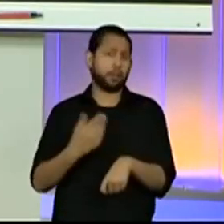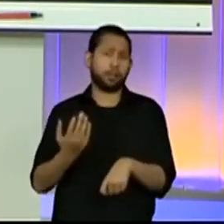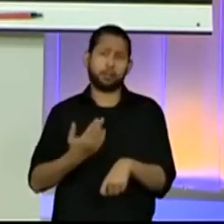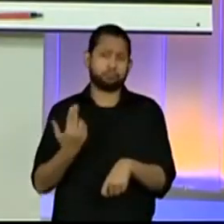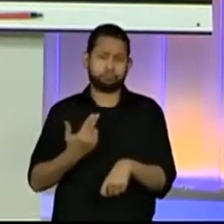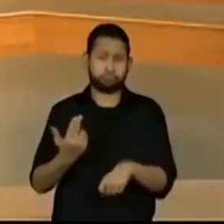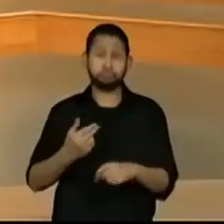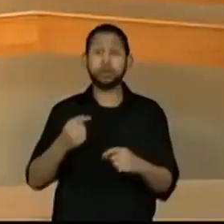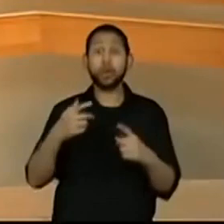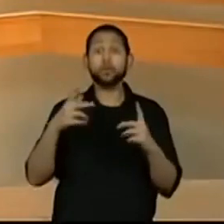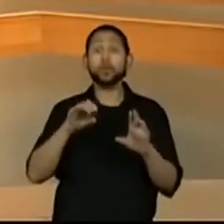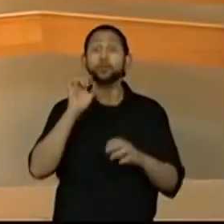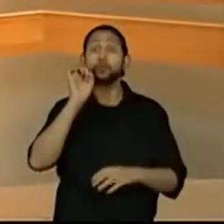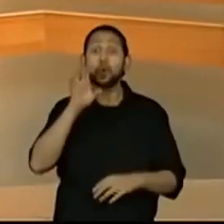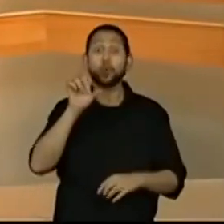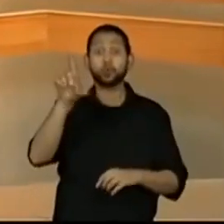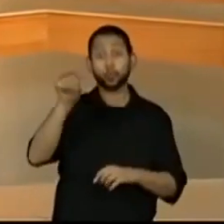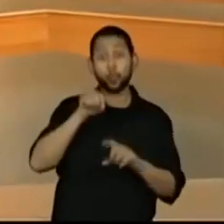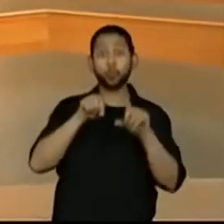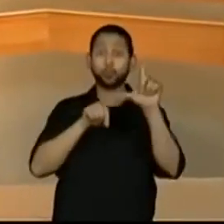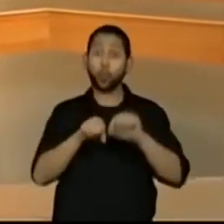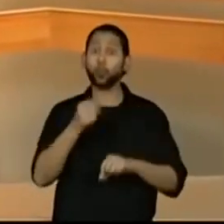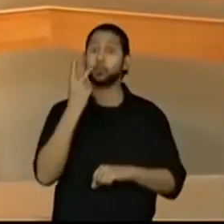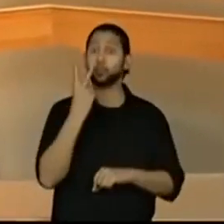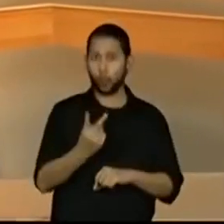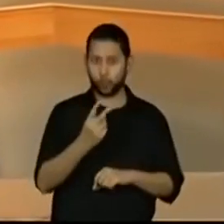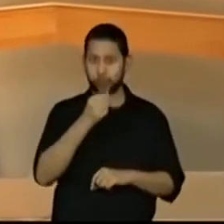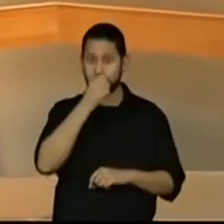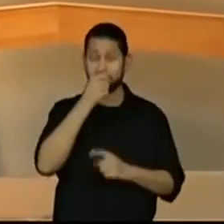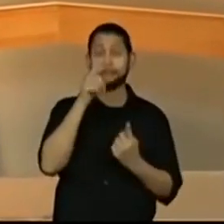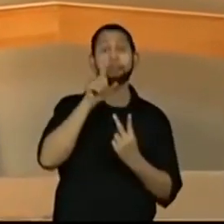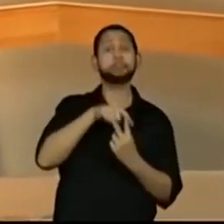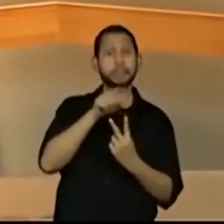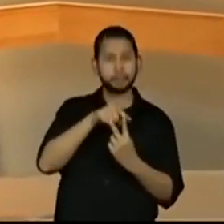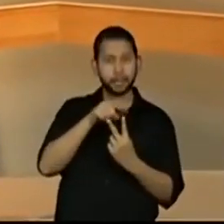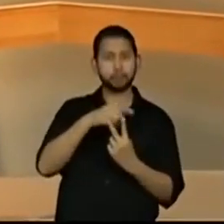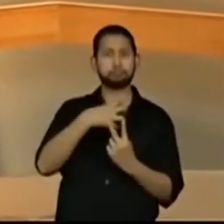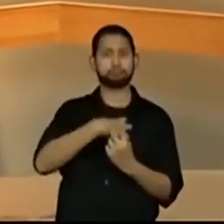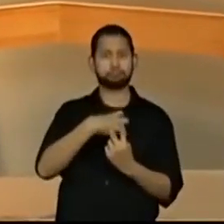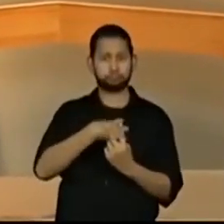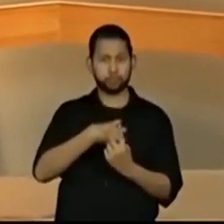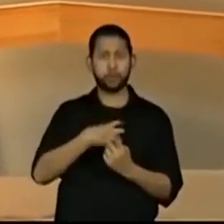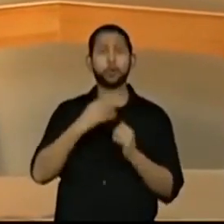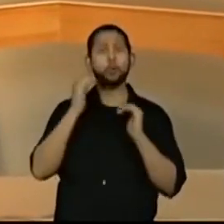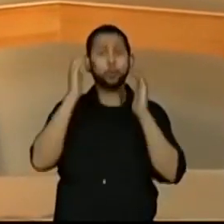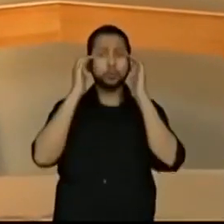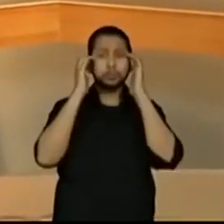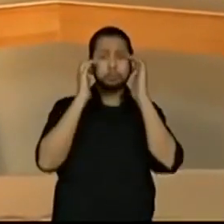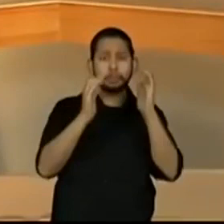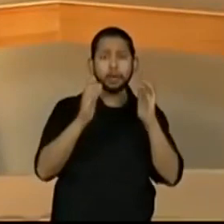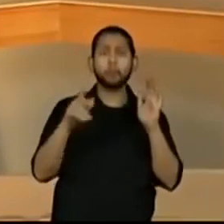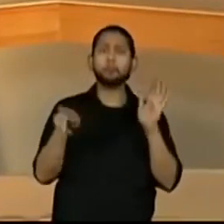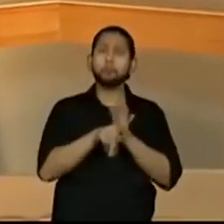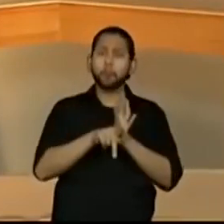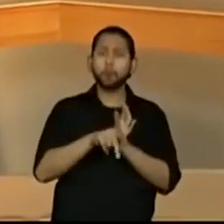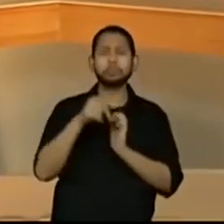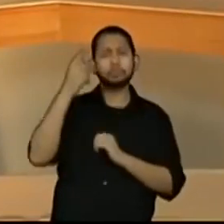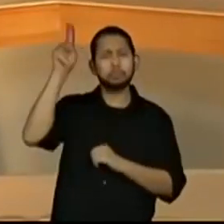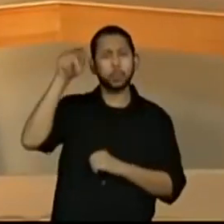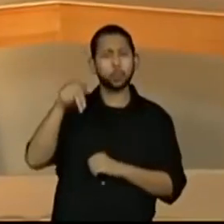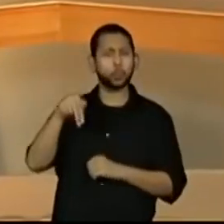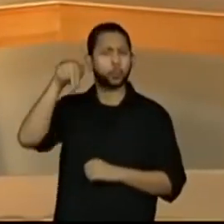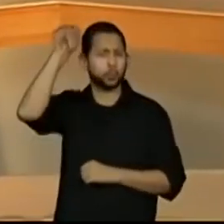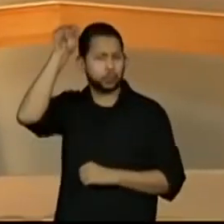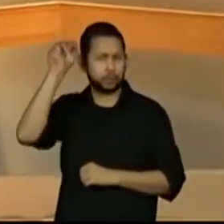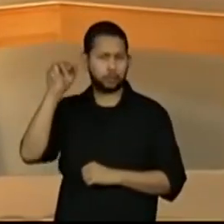todo. Eu vou ler em duas situações, em duas entonações diferentes. Uma eu vou respeitar o sotaque nordestino, que acho